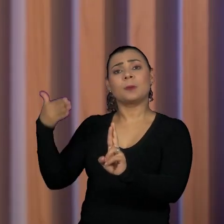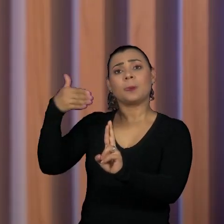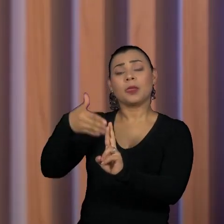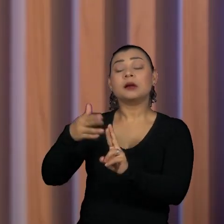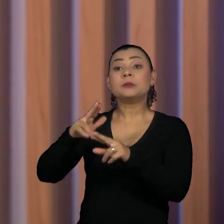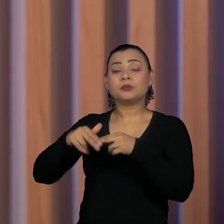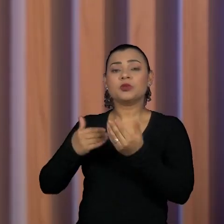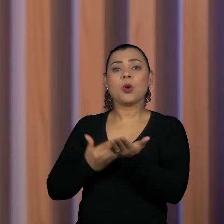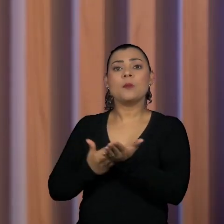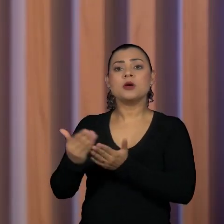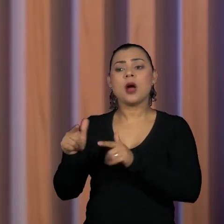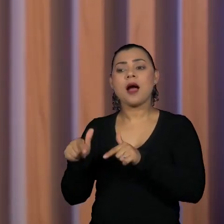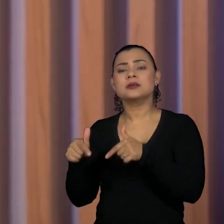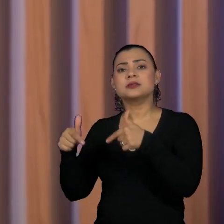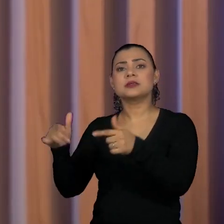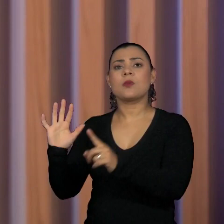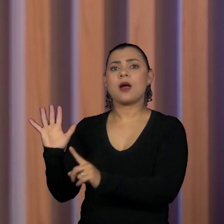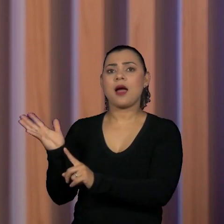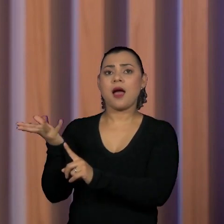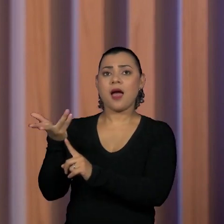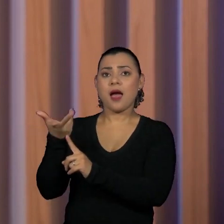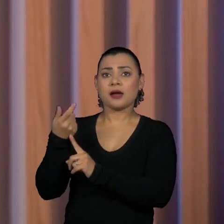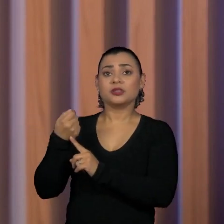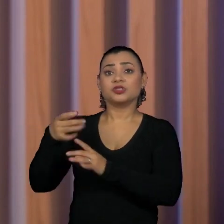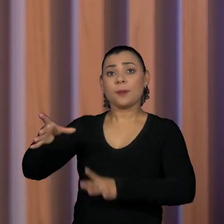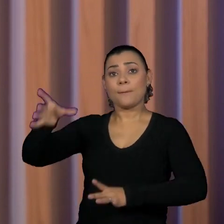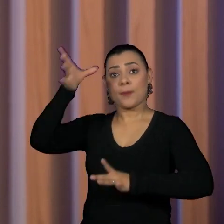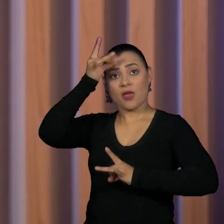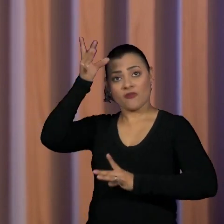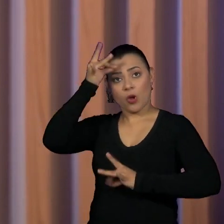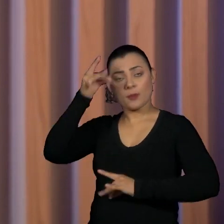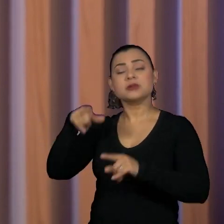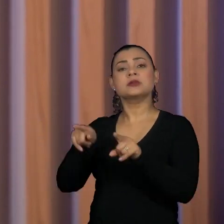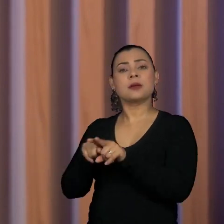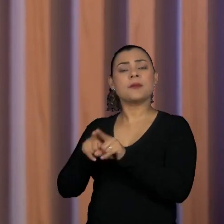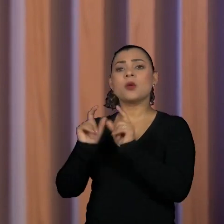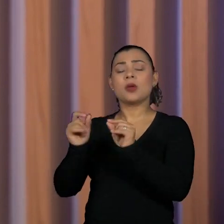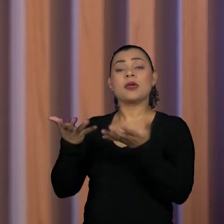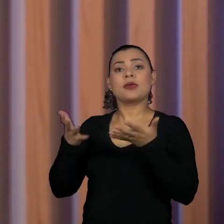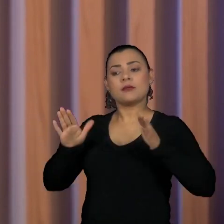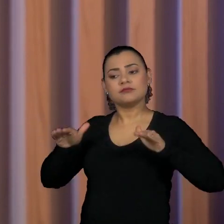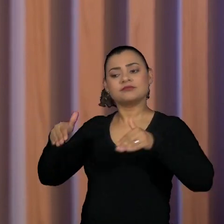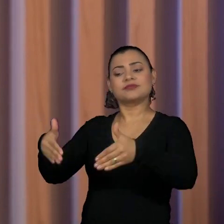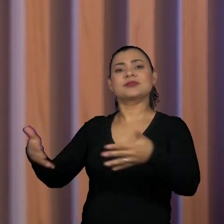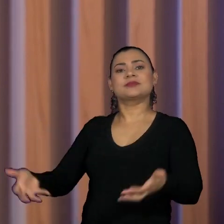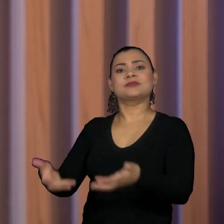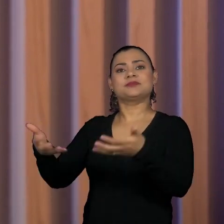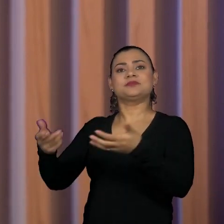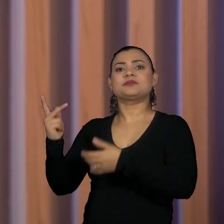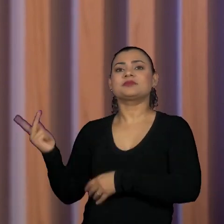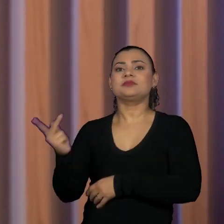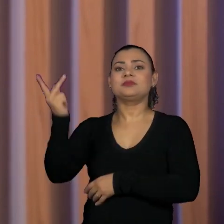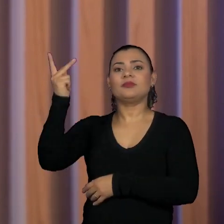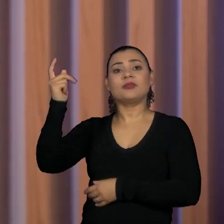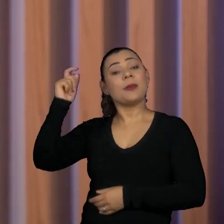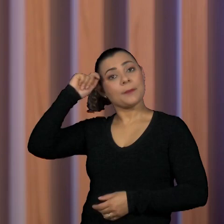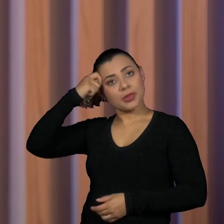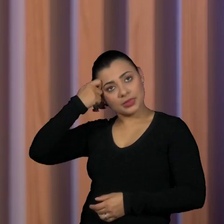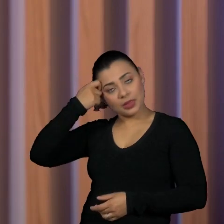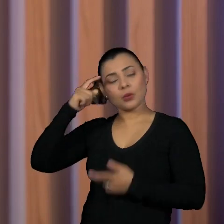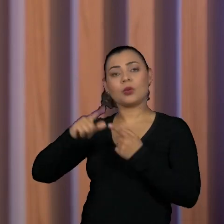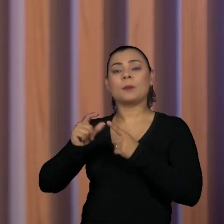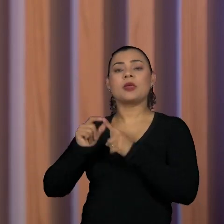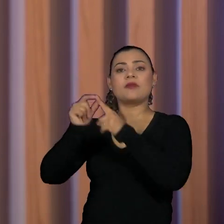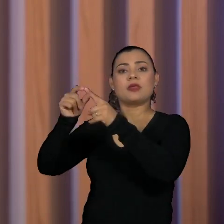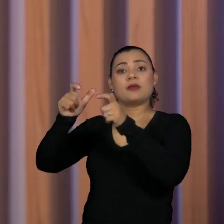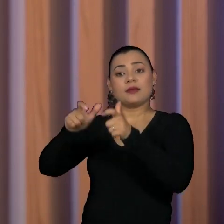uma série de ações artísticas e performativas com a intenção de visibilizar e valorizar a produção preta, periférica, ali